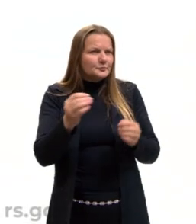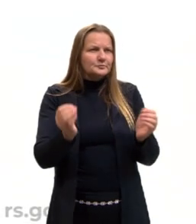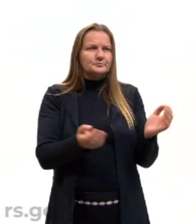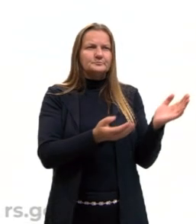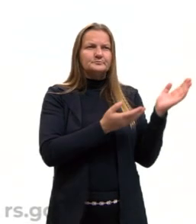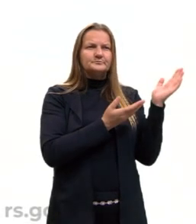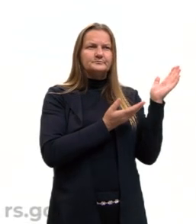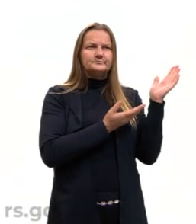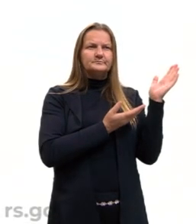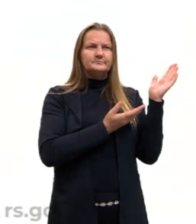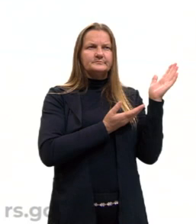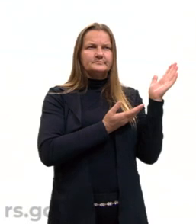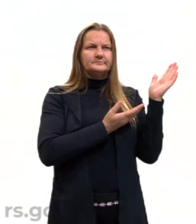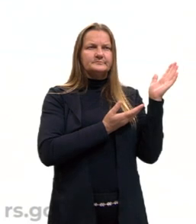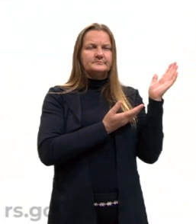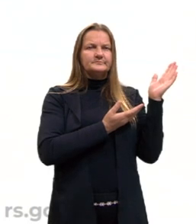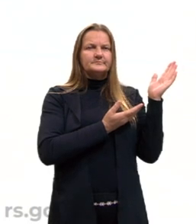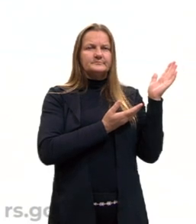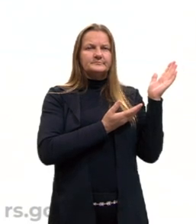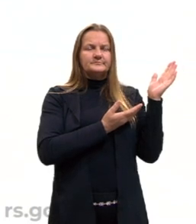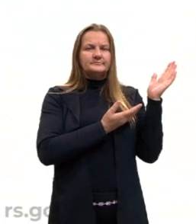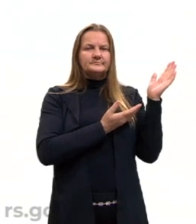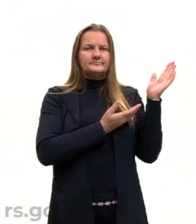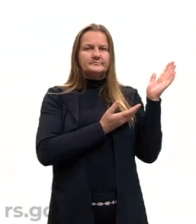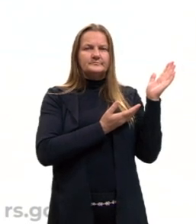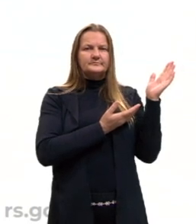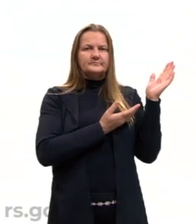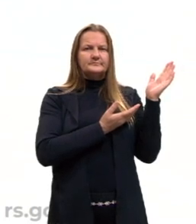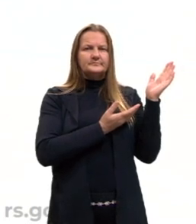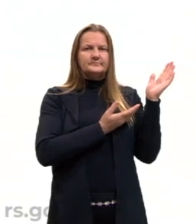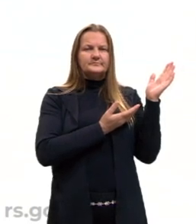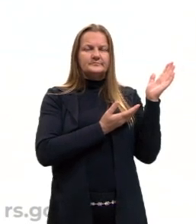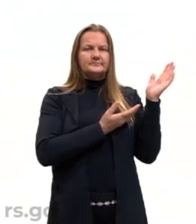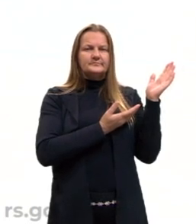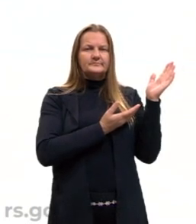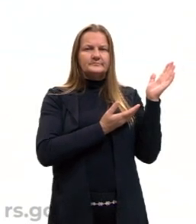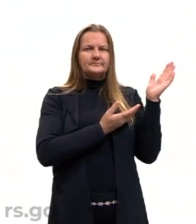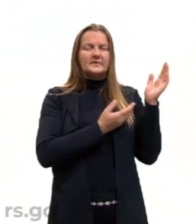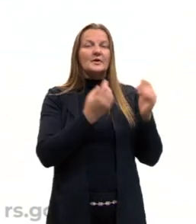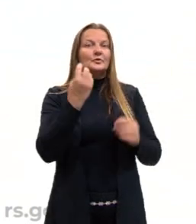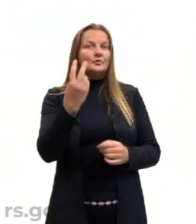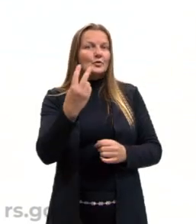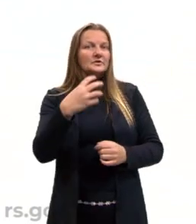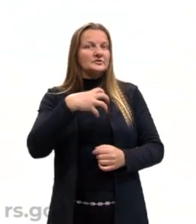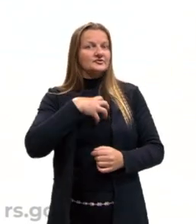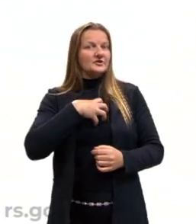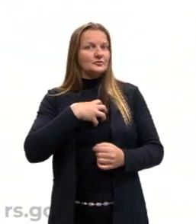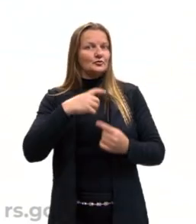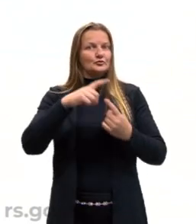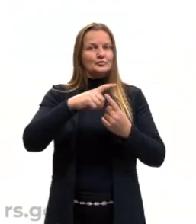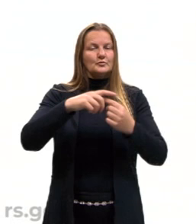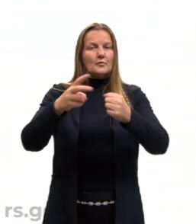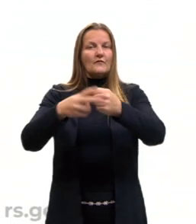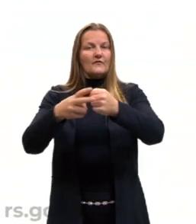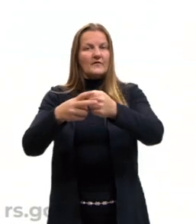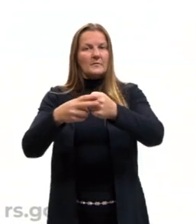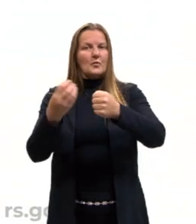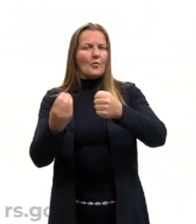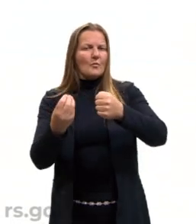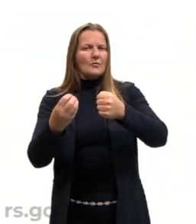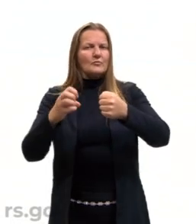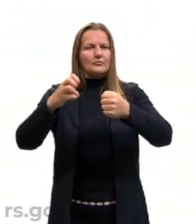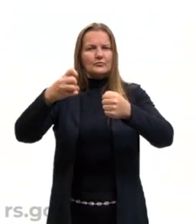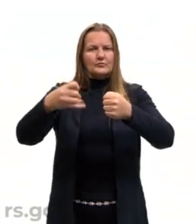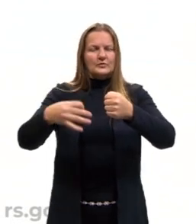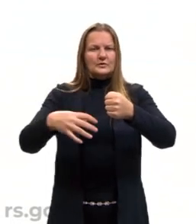é porque aqui serão apresentadas os dois duas formas verbais né você não apresentar negar